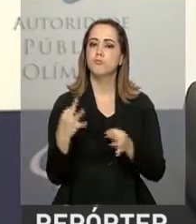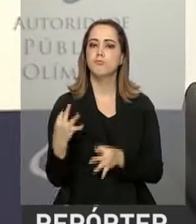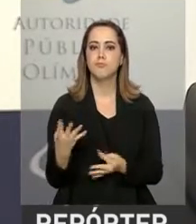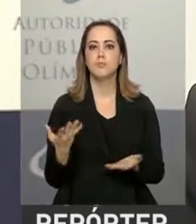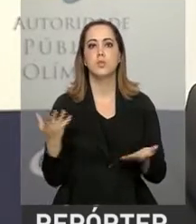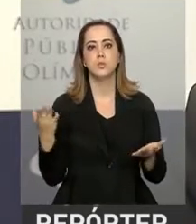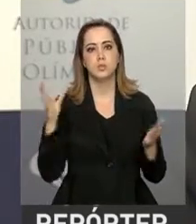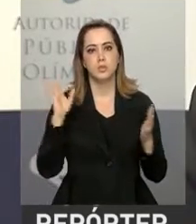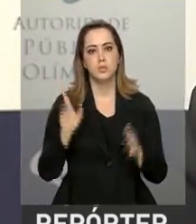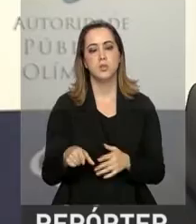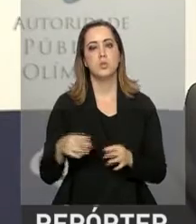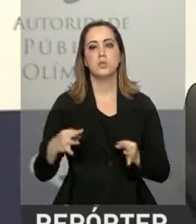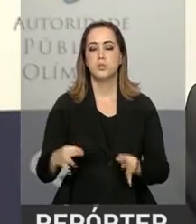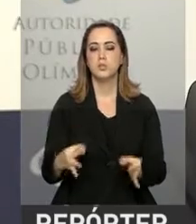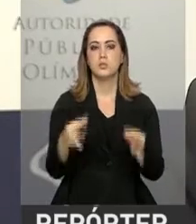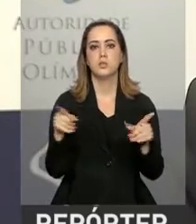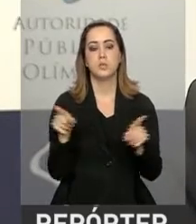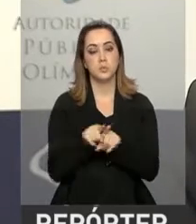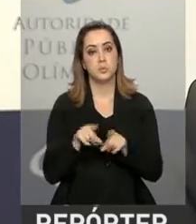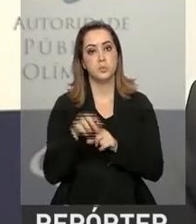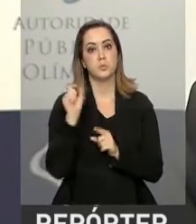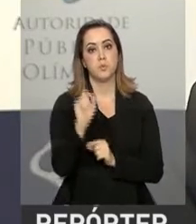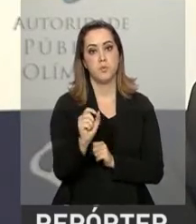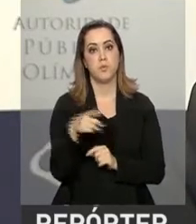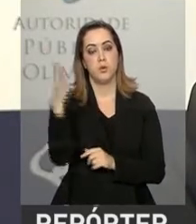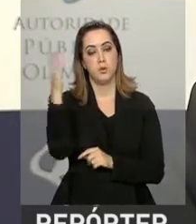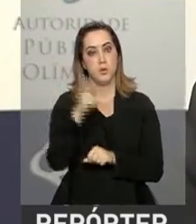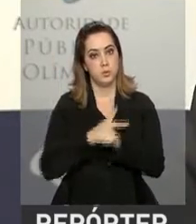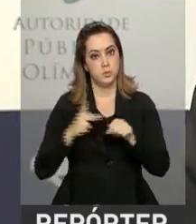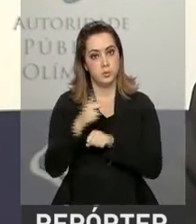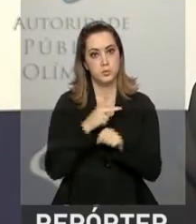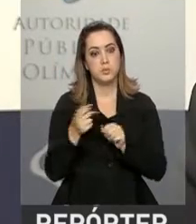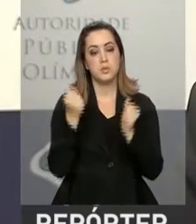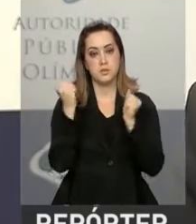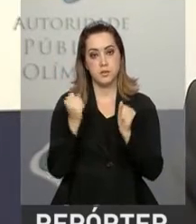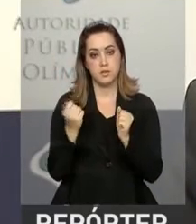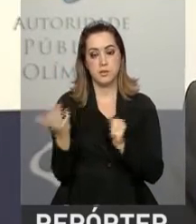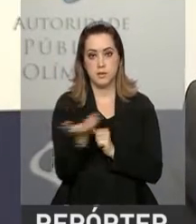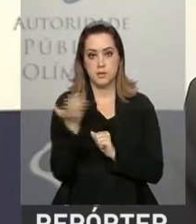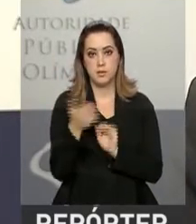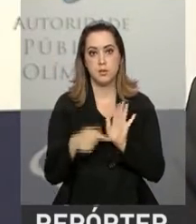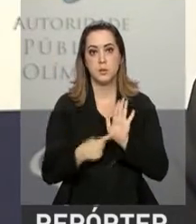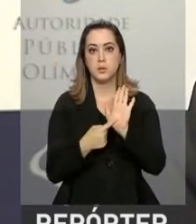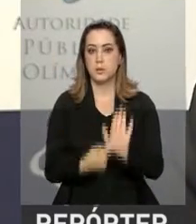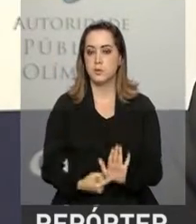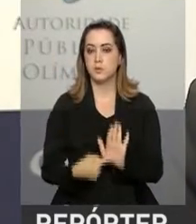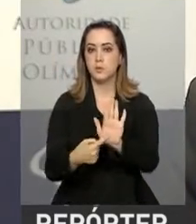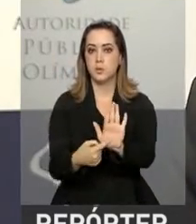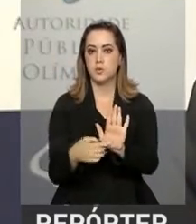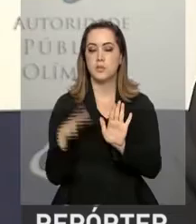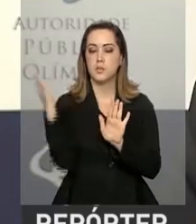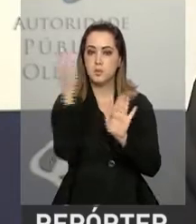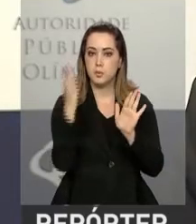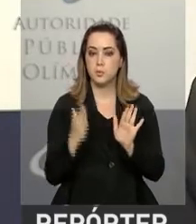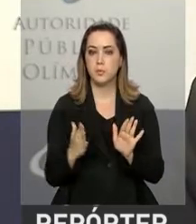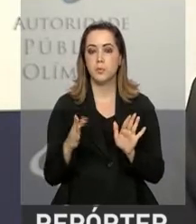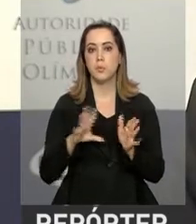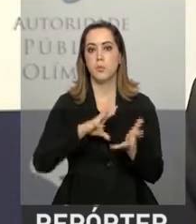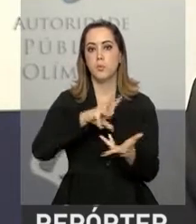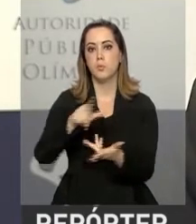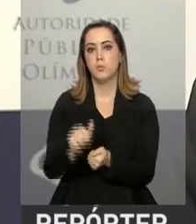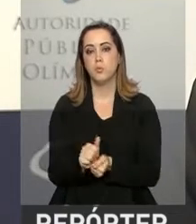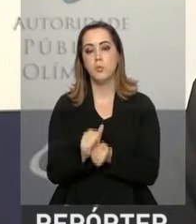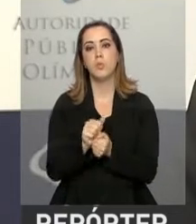sofisticado, um Brasil tecnológico, um país que quer se colocar para o mundo com muita alegria, com muita festa, e